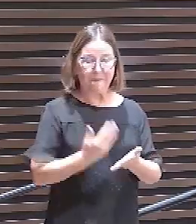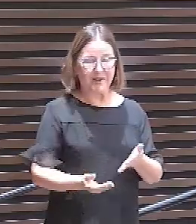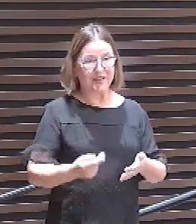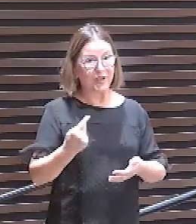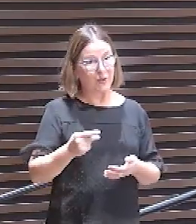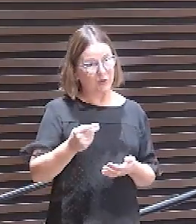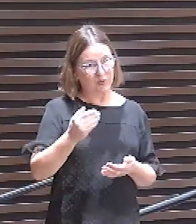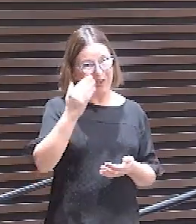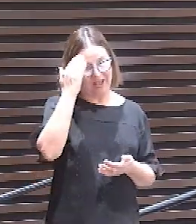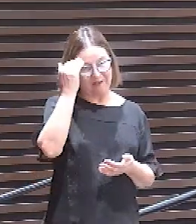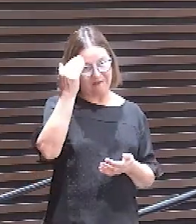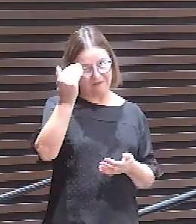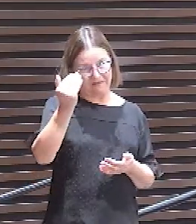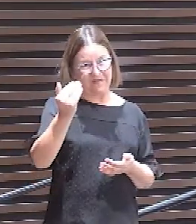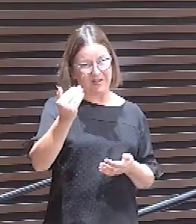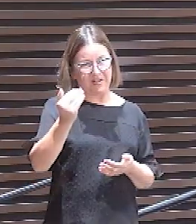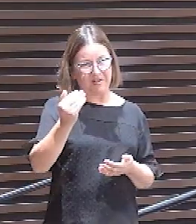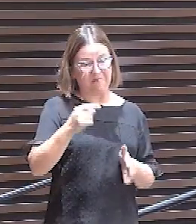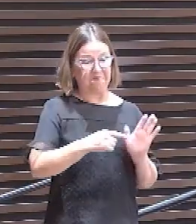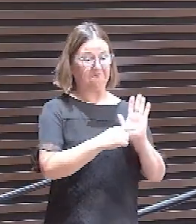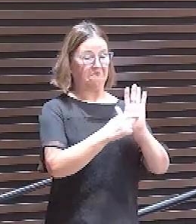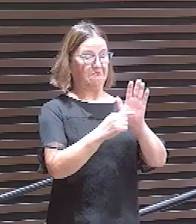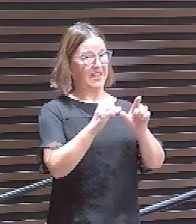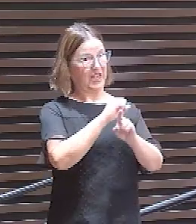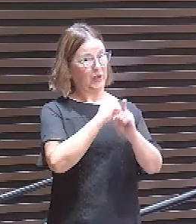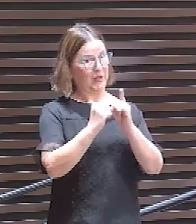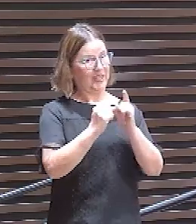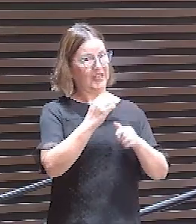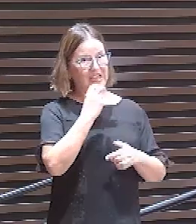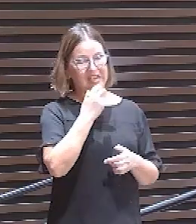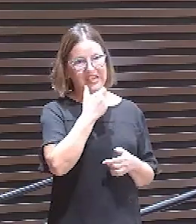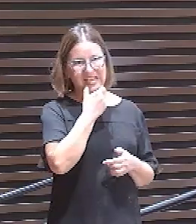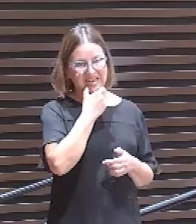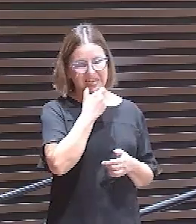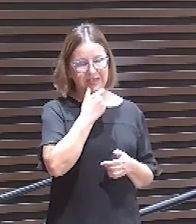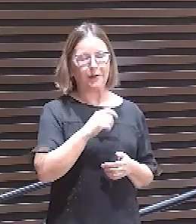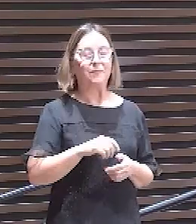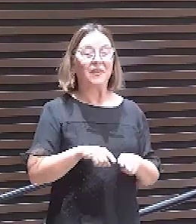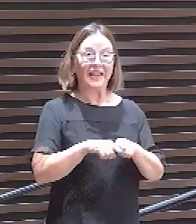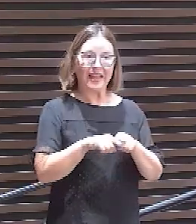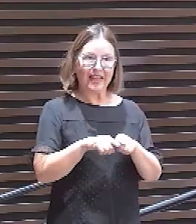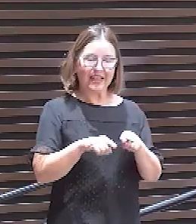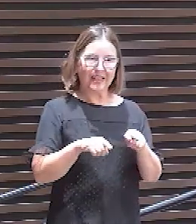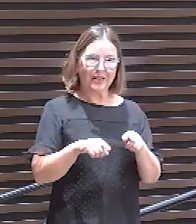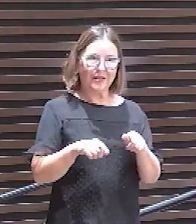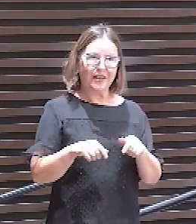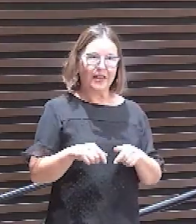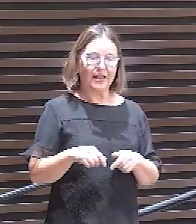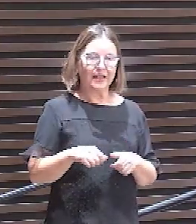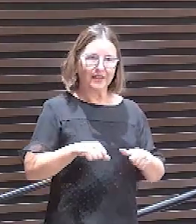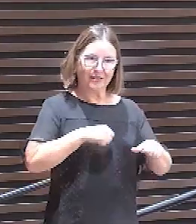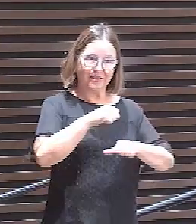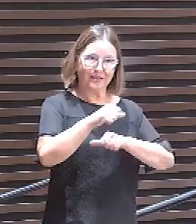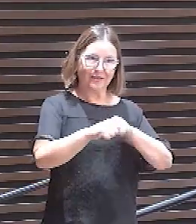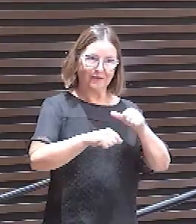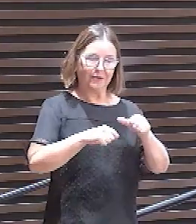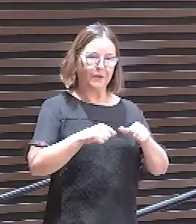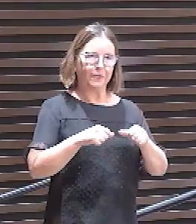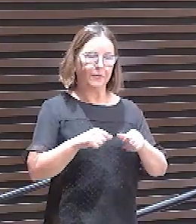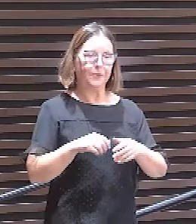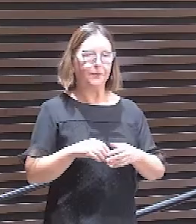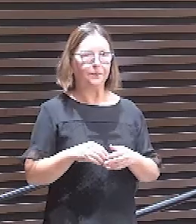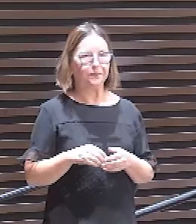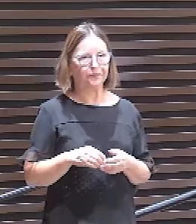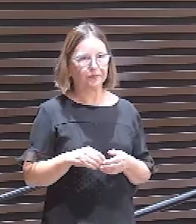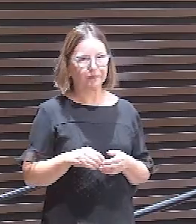e sua visibilidade na sociedade, Studdert tornou-se uma figura de grande impacto